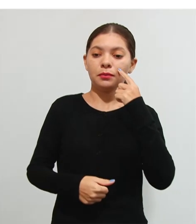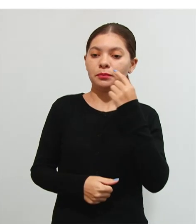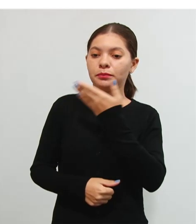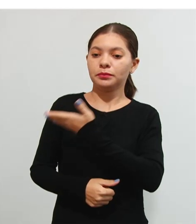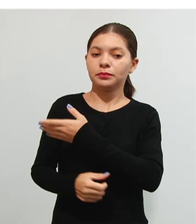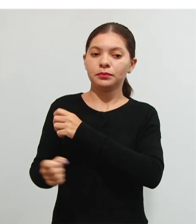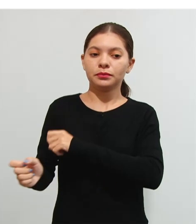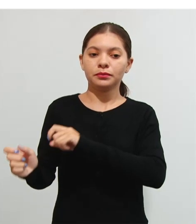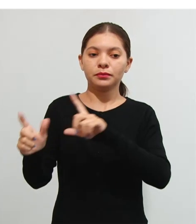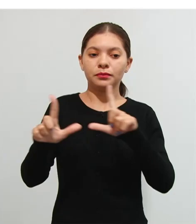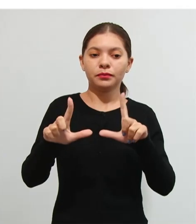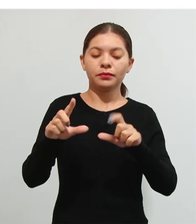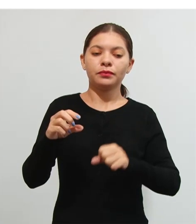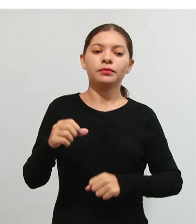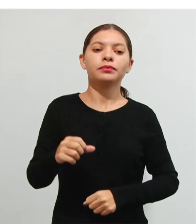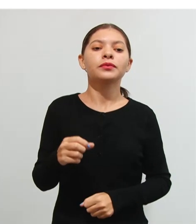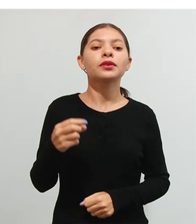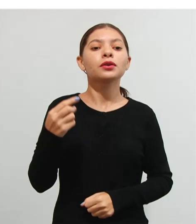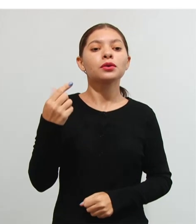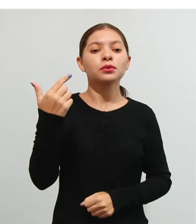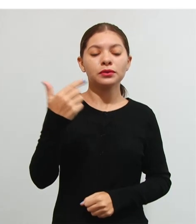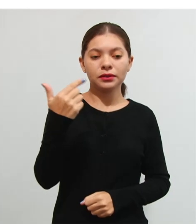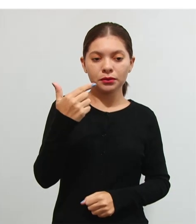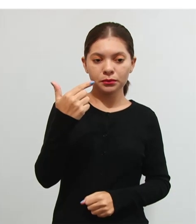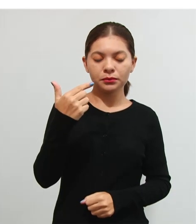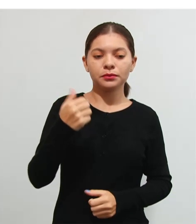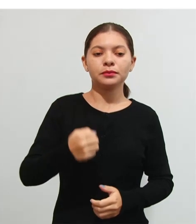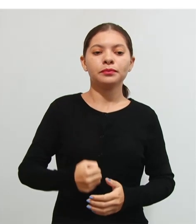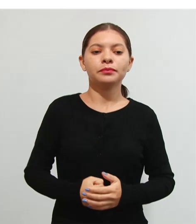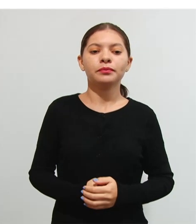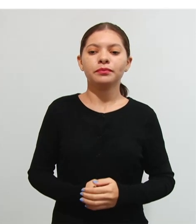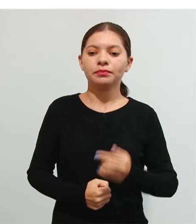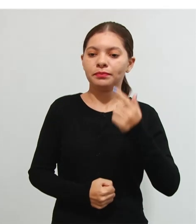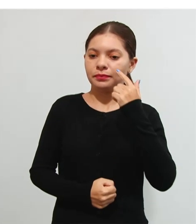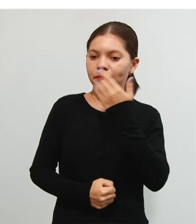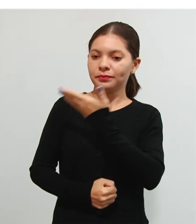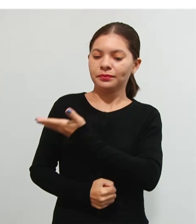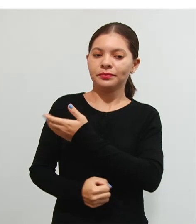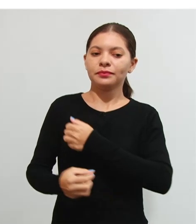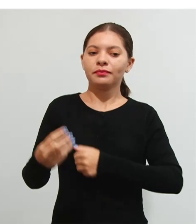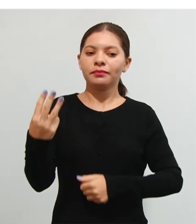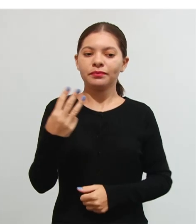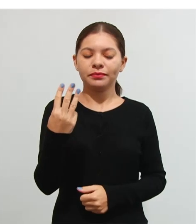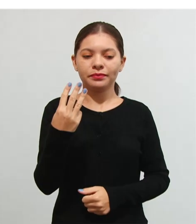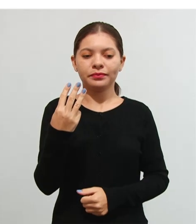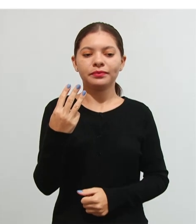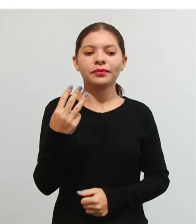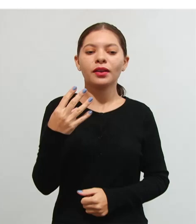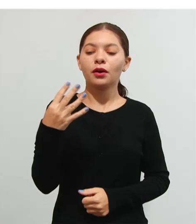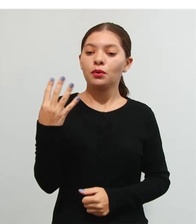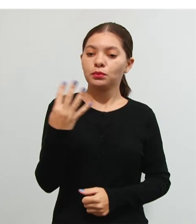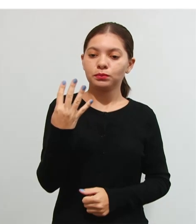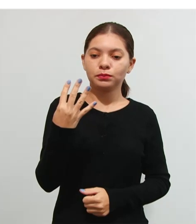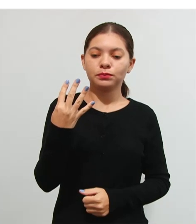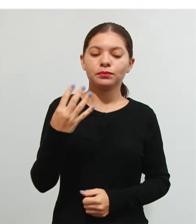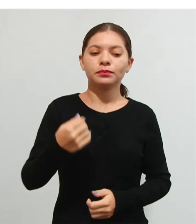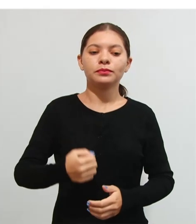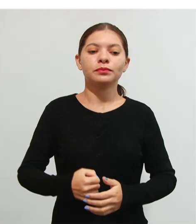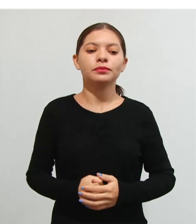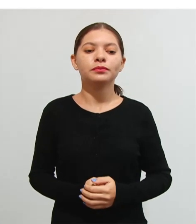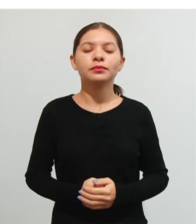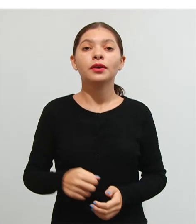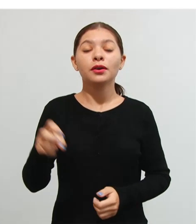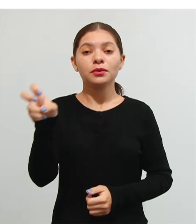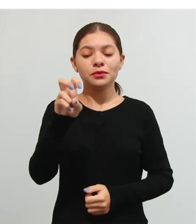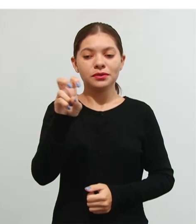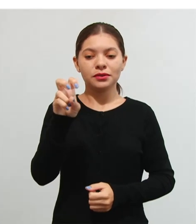a síndrome de Asperger, transtorno desintegrativo da infância, síndrome de Rett e o transtorno